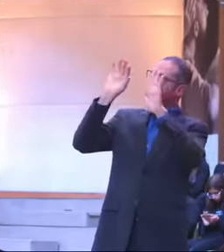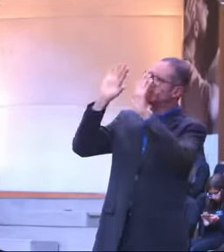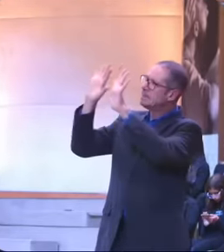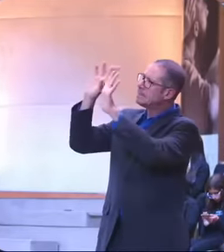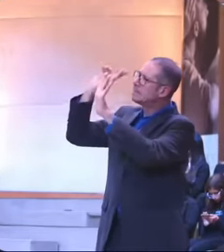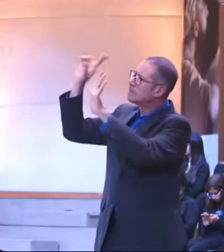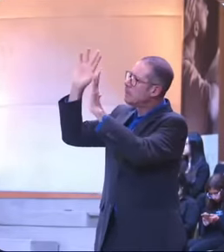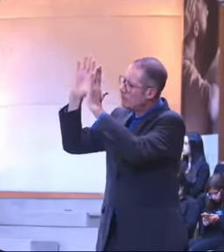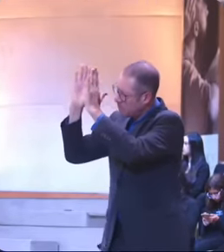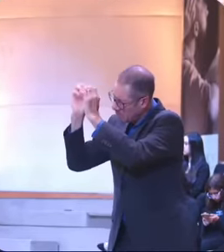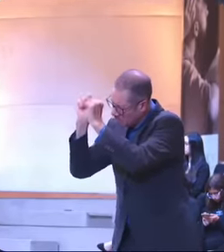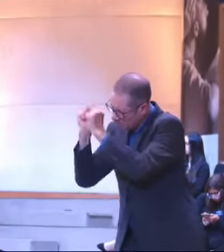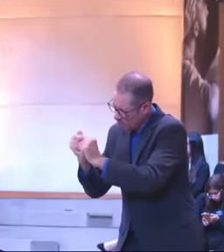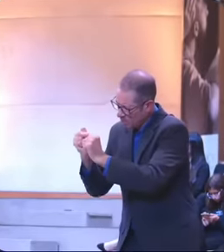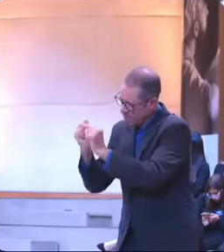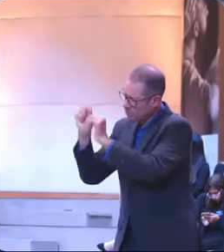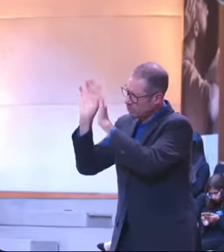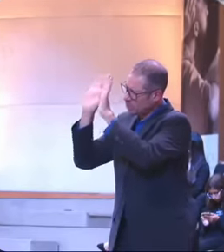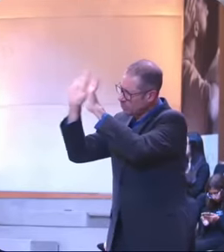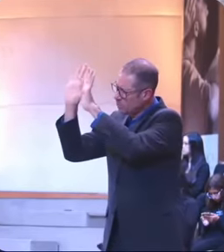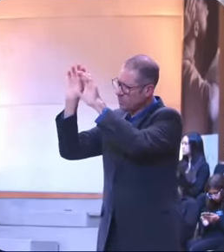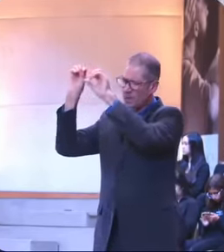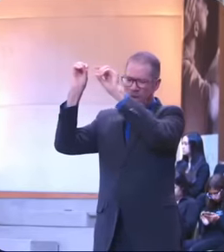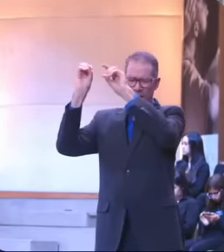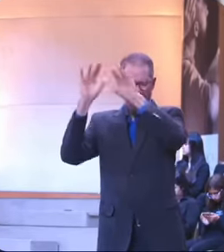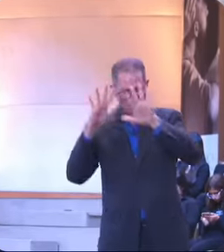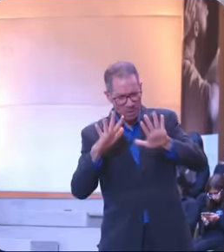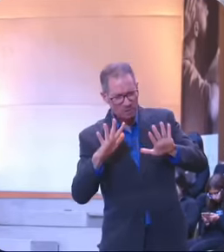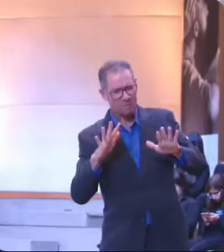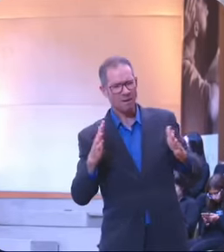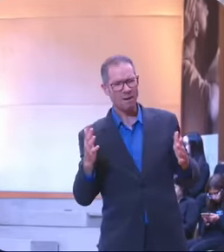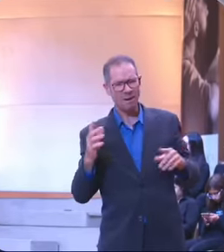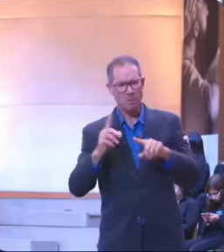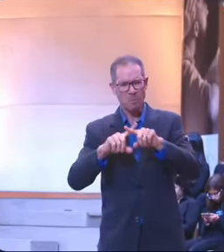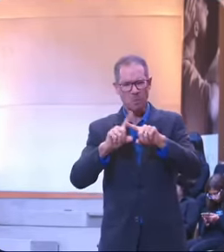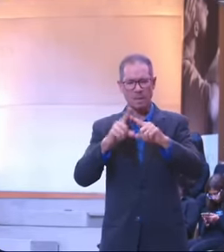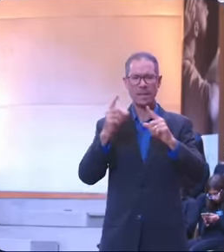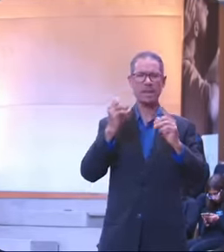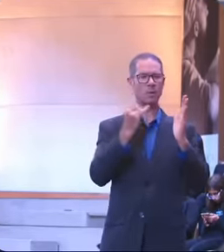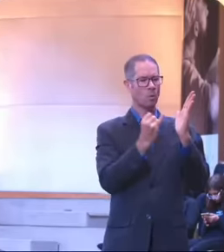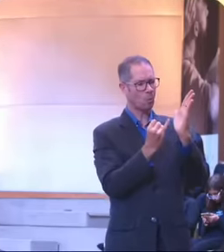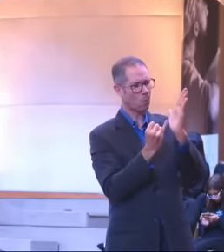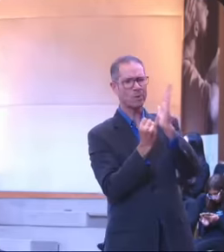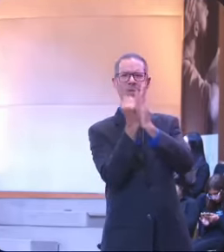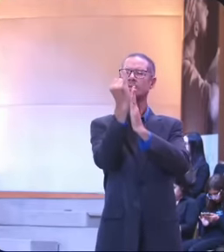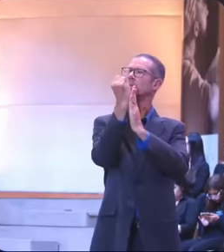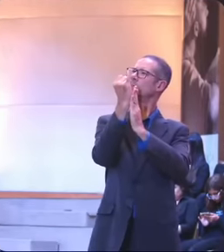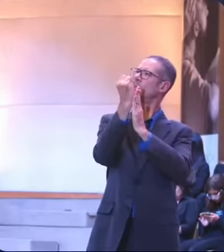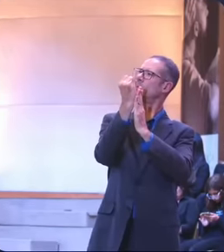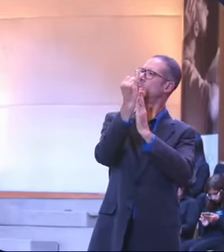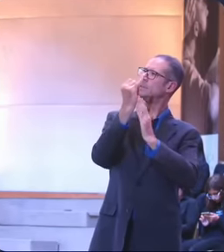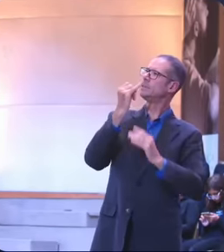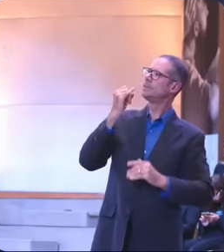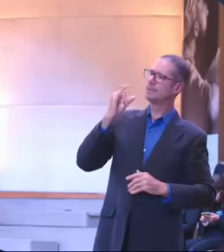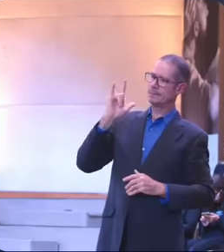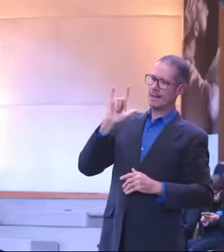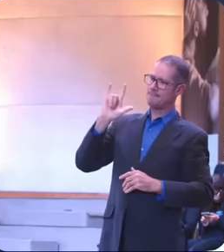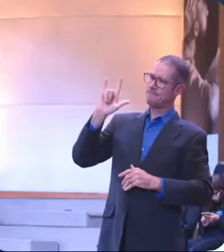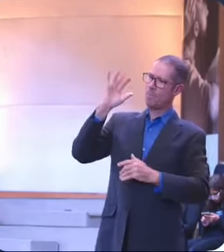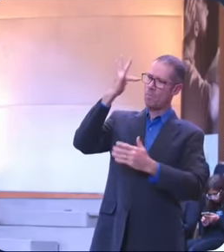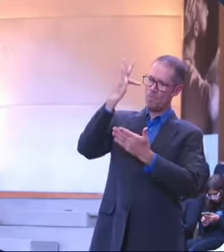és poderoso para abençoar. Porque o intercessor, ele leva o seu amor e a sua